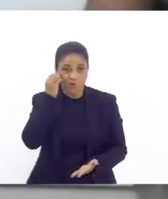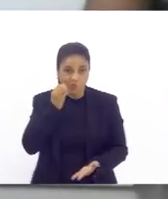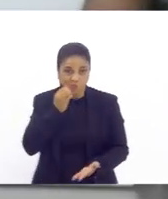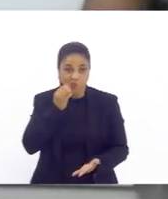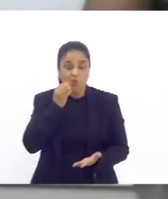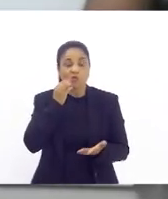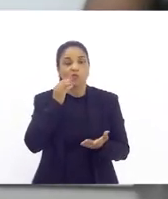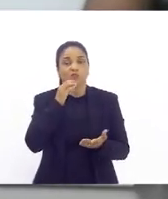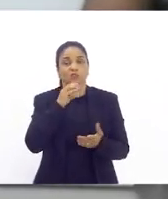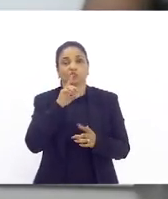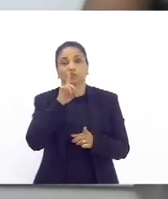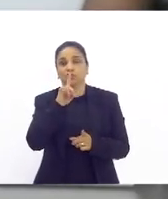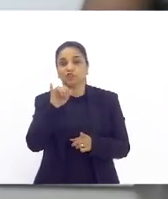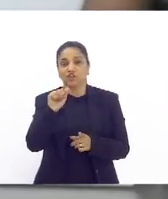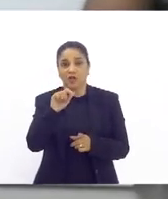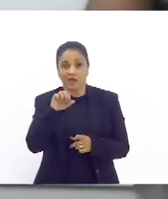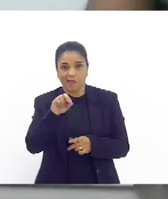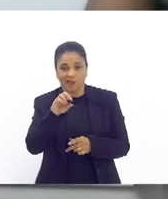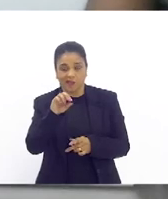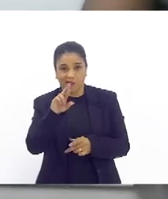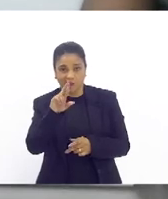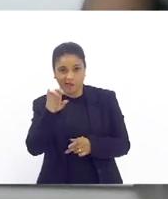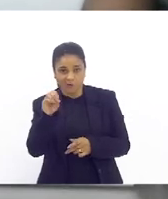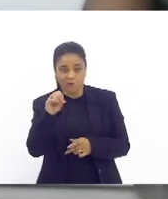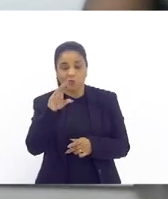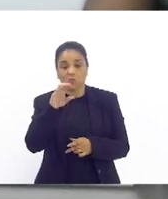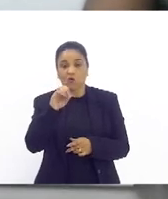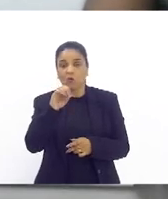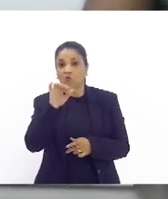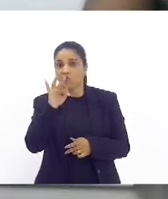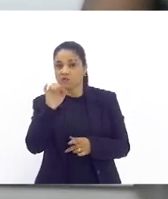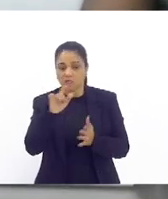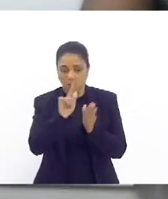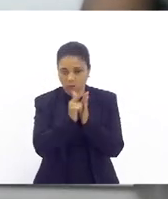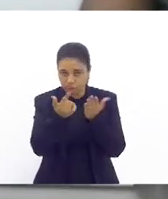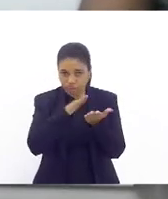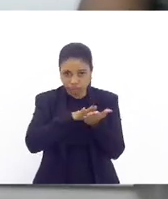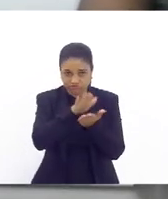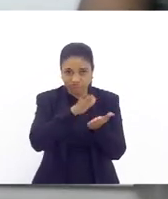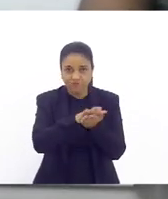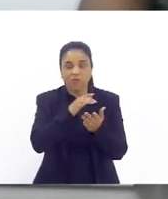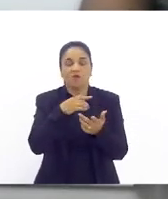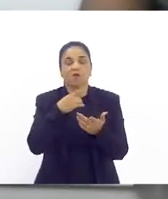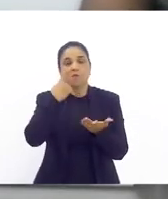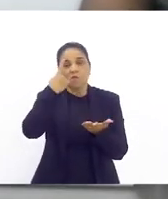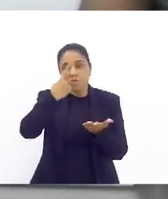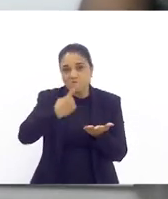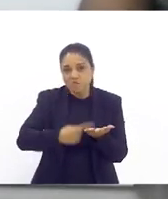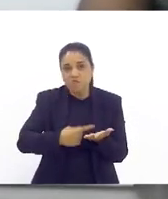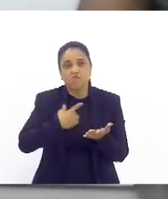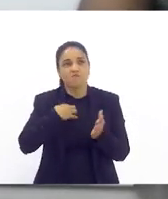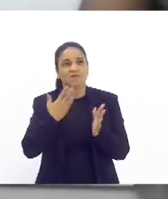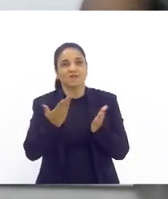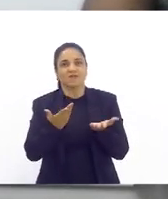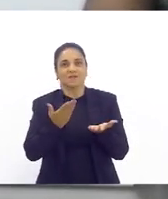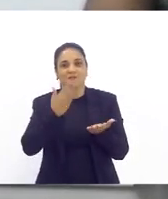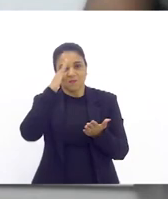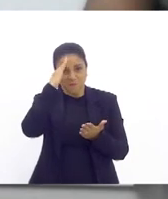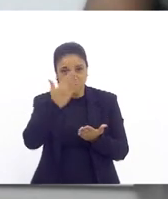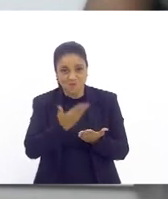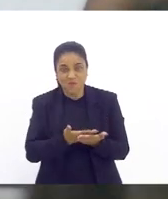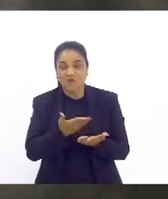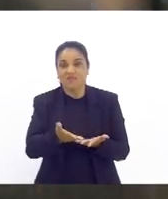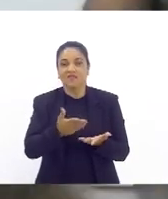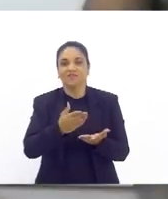prometendo uma recomposição salarial de 26% não foi cumprida foi cumprida a primeira